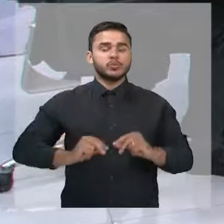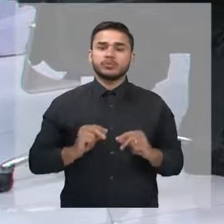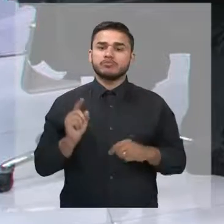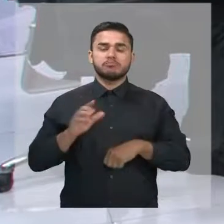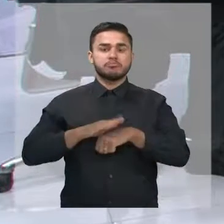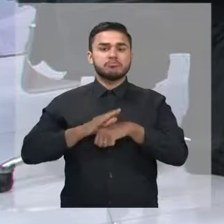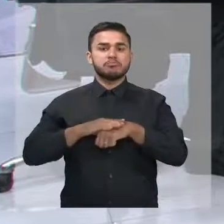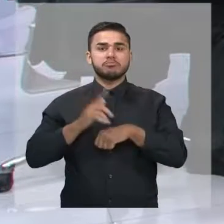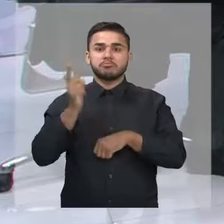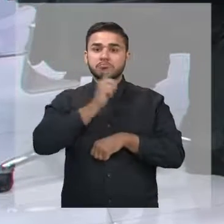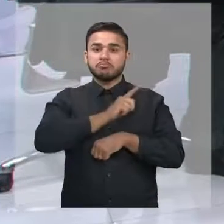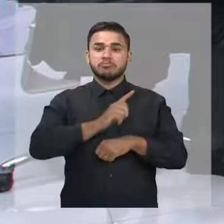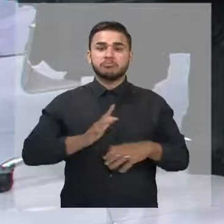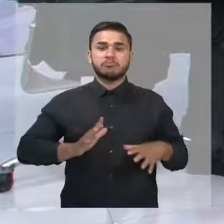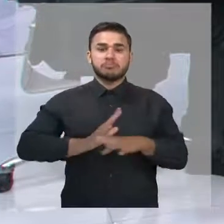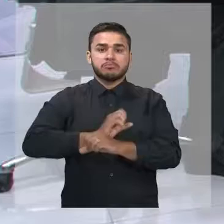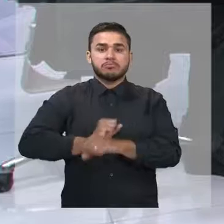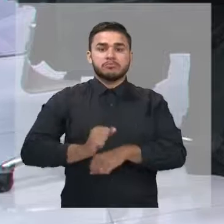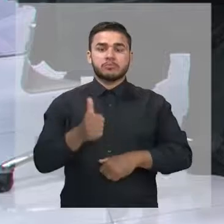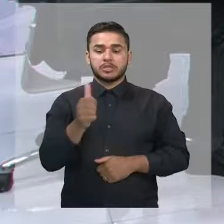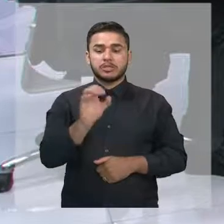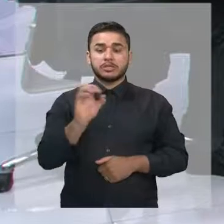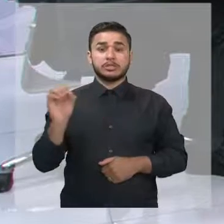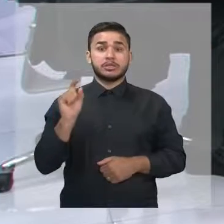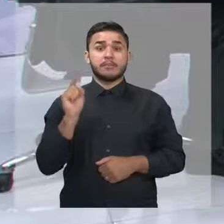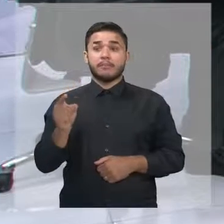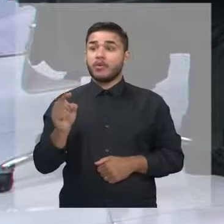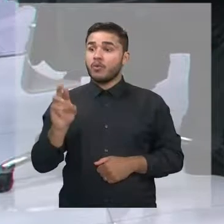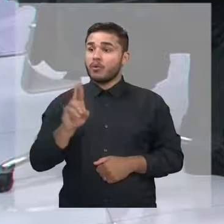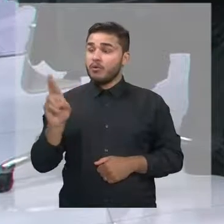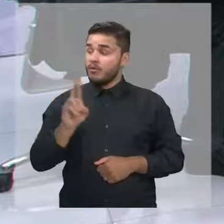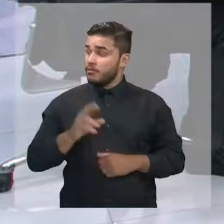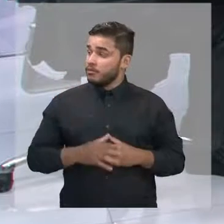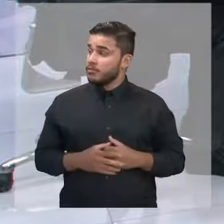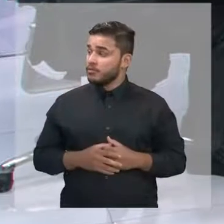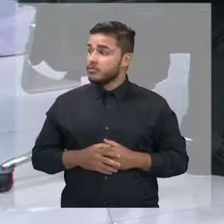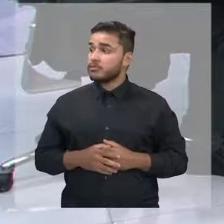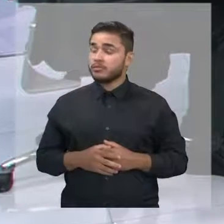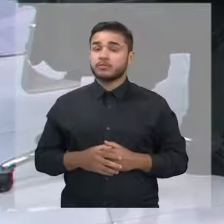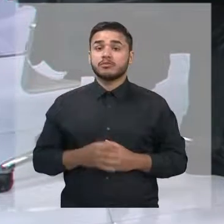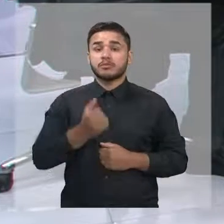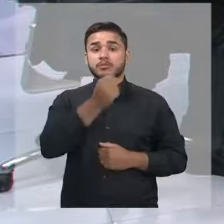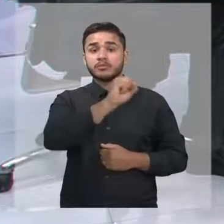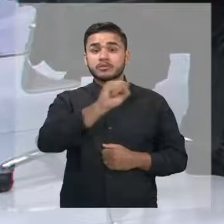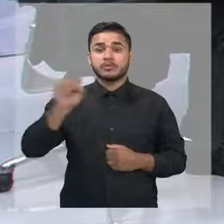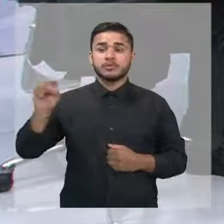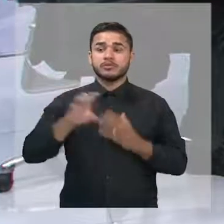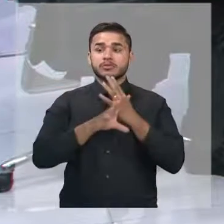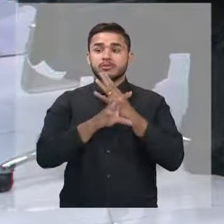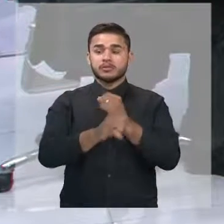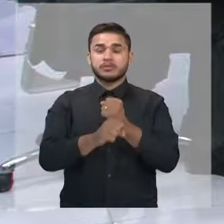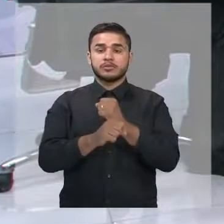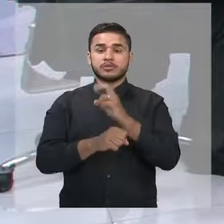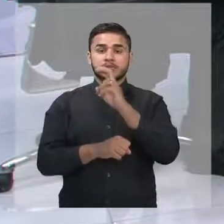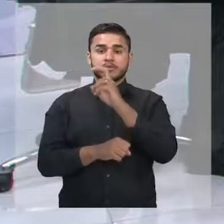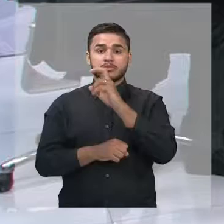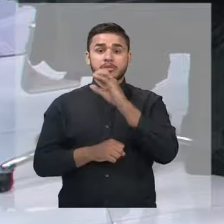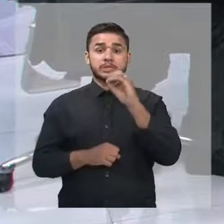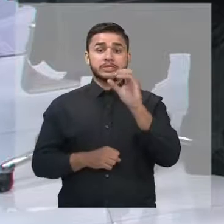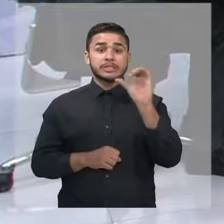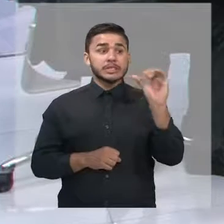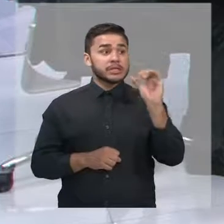percebeu 506 mil reais, ou seja, mais de R$500 mil só no primeiro semestre até aqui.